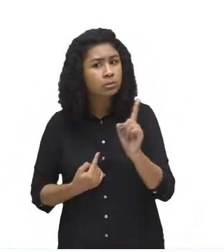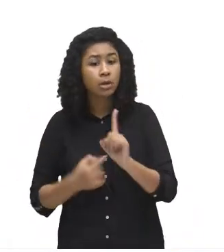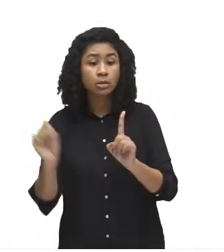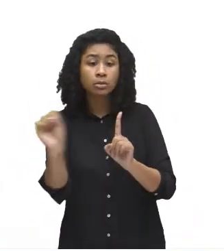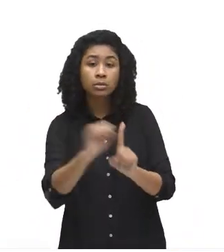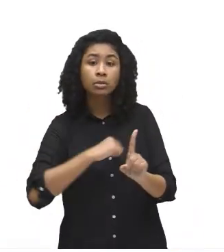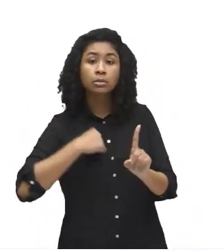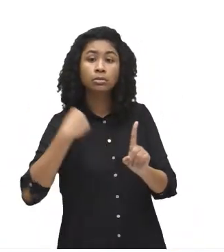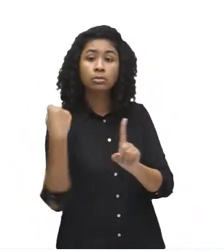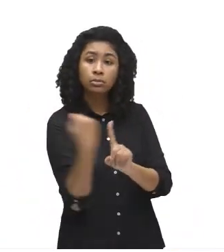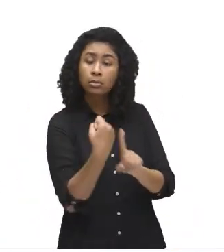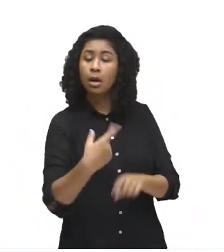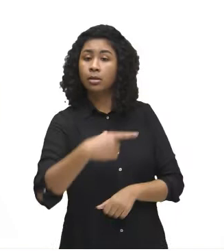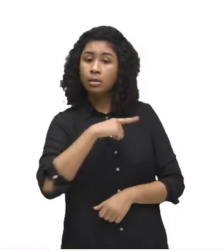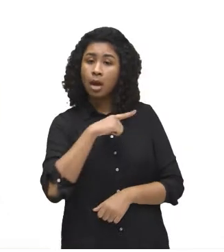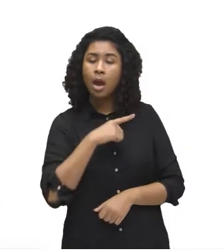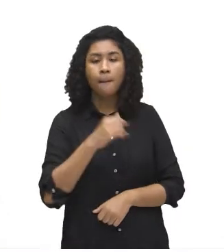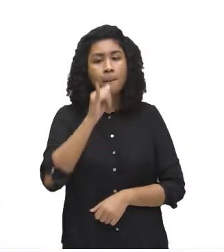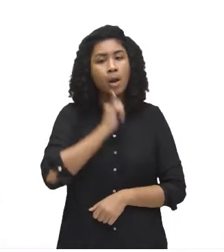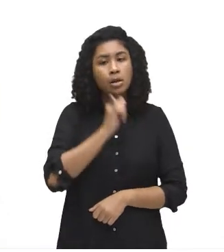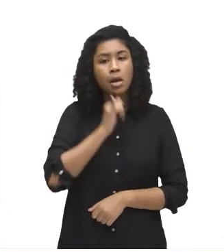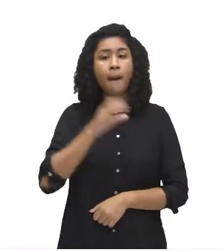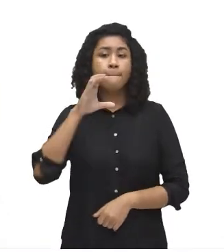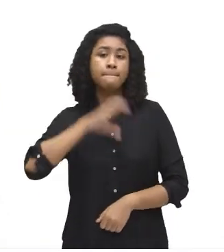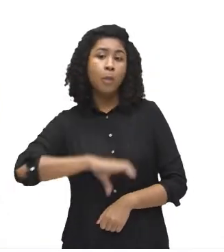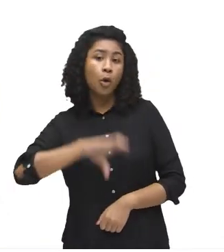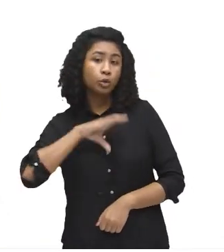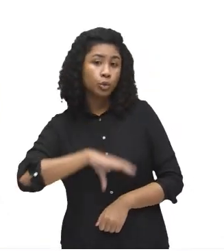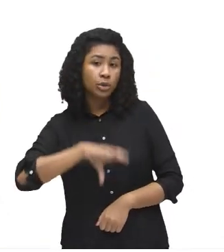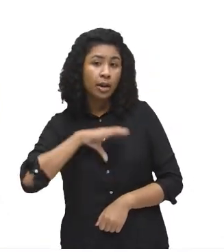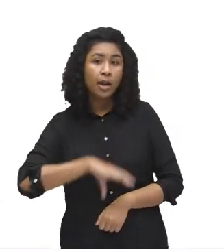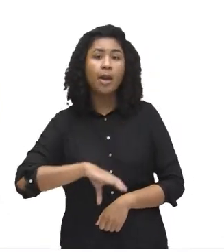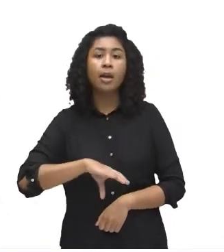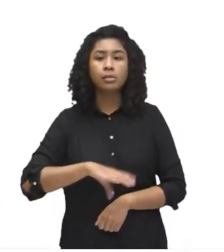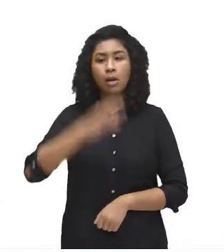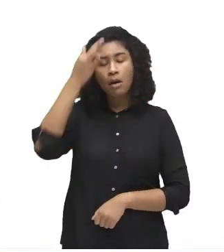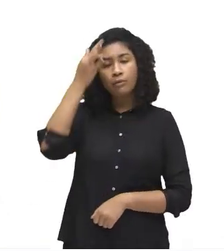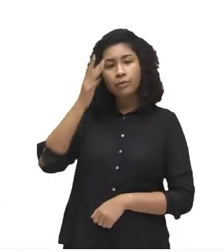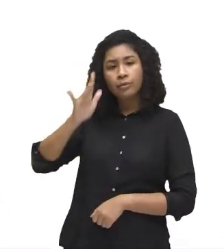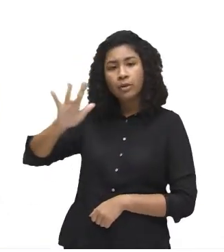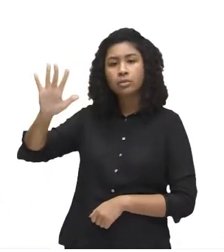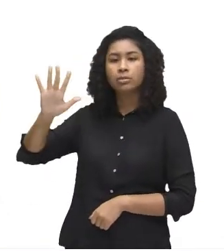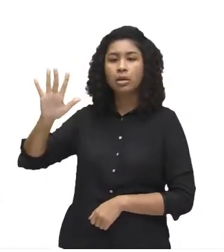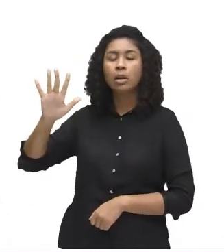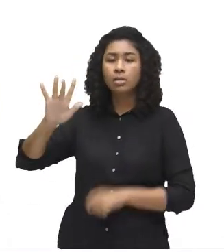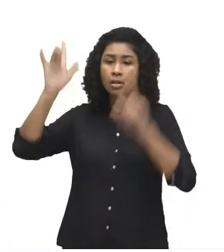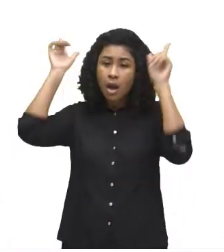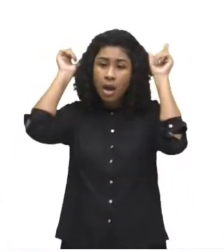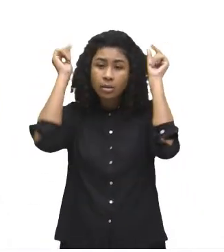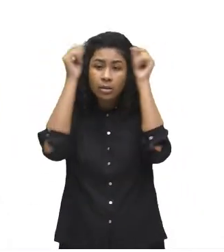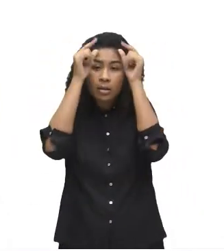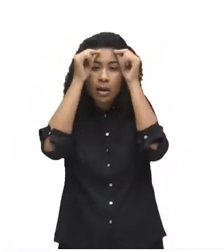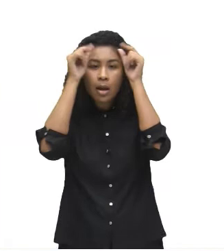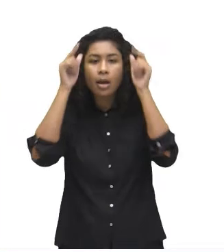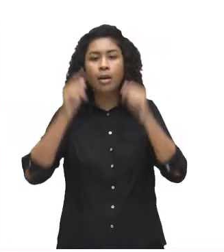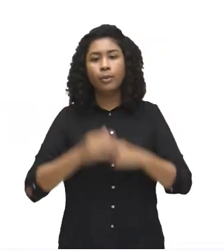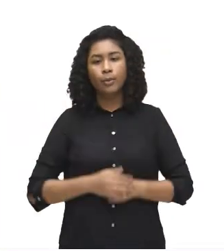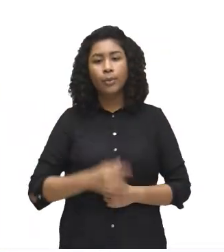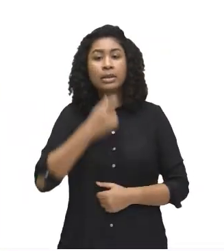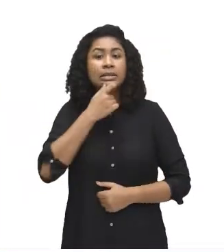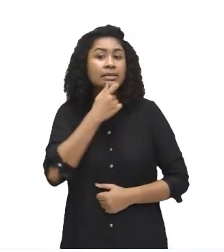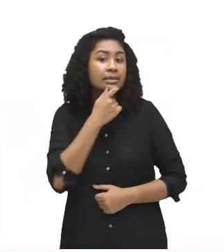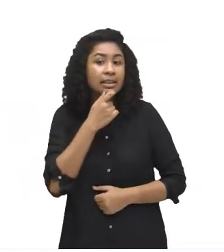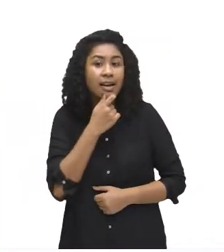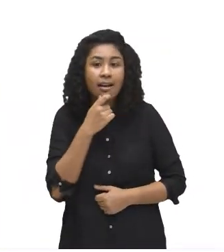temos, por exemplo, o português, o francês, o inglês, por exemplo, o espanhol também. São construções